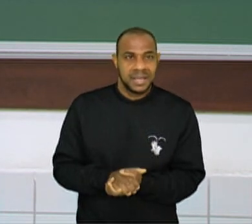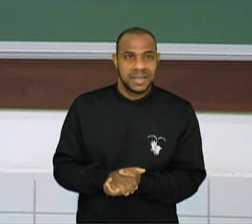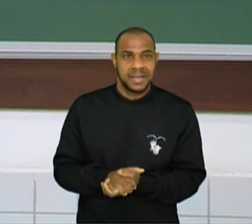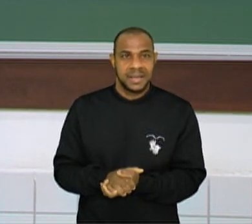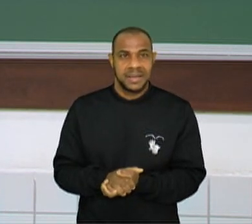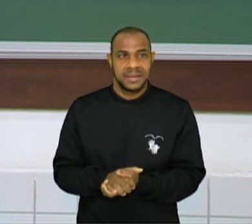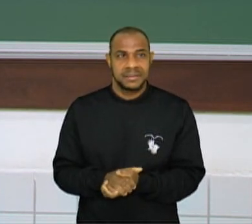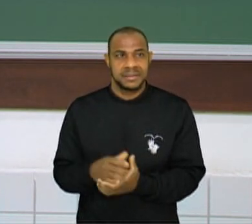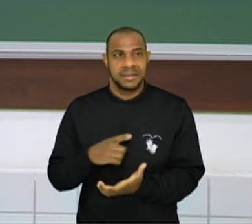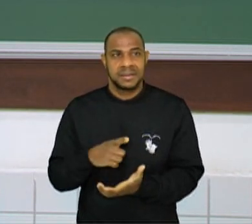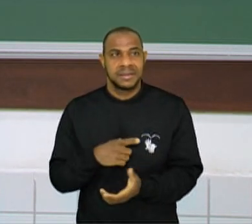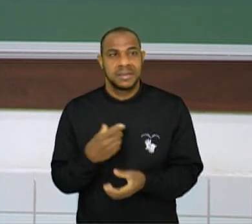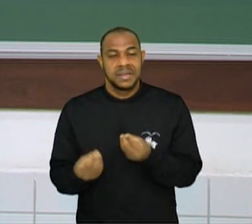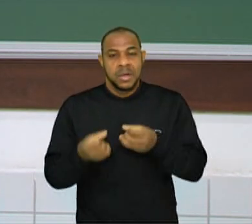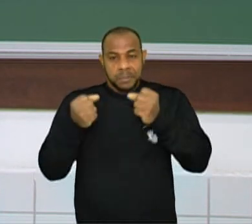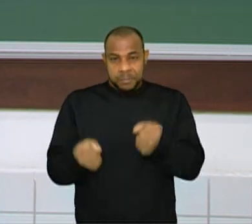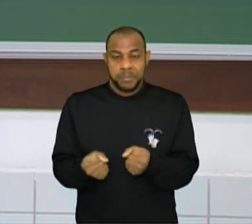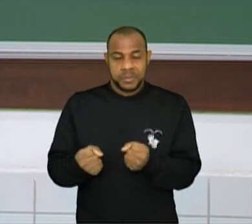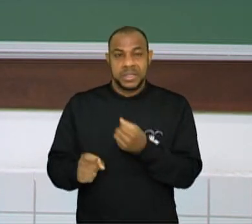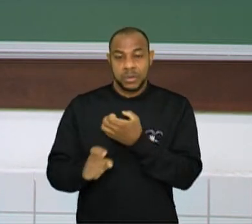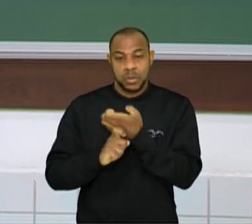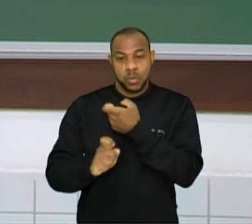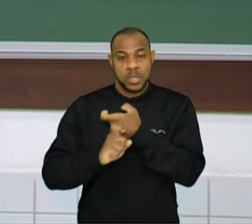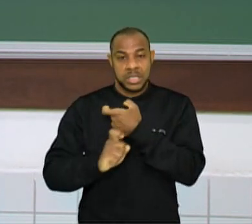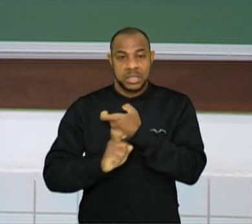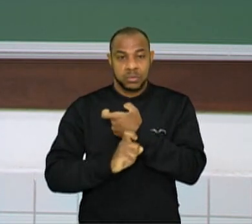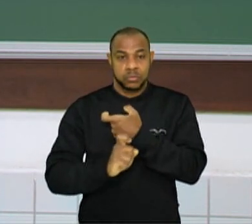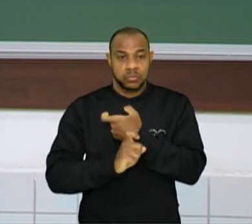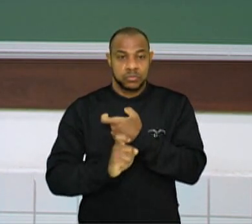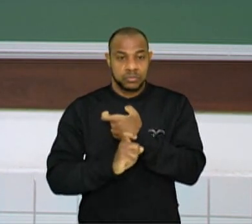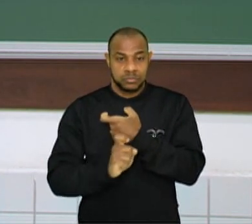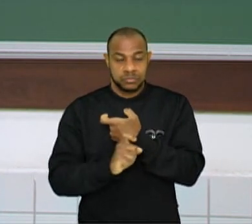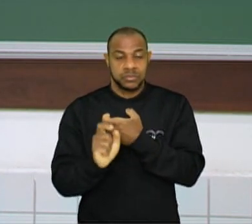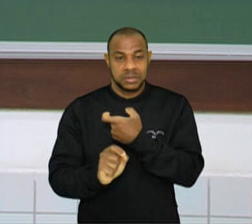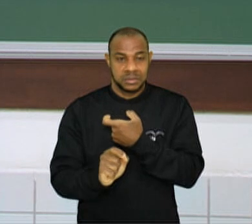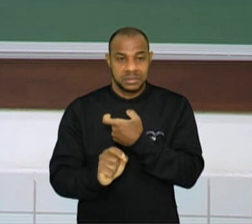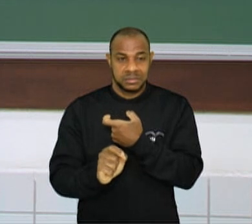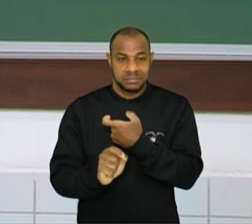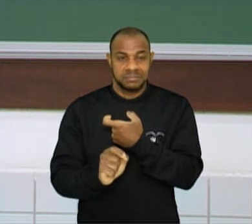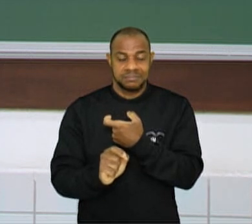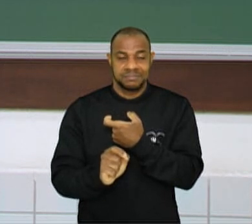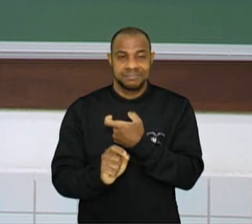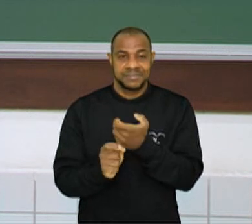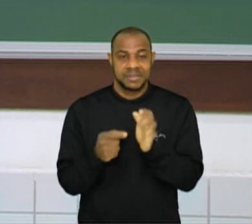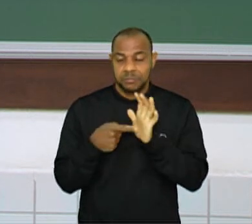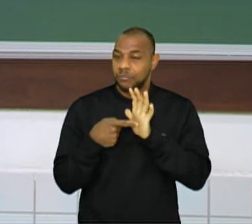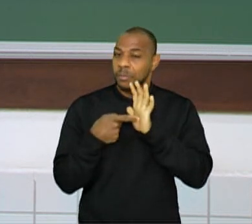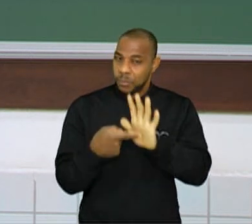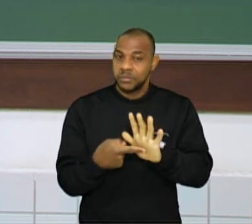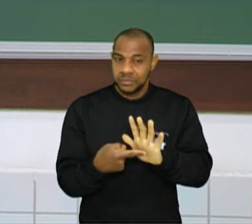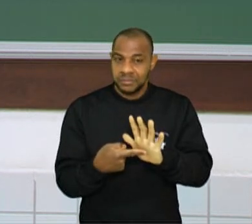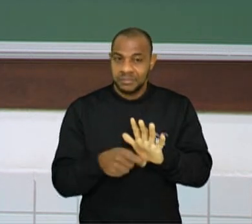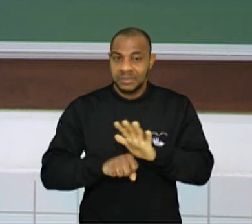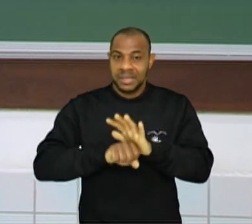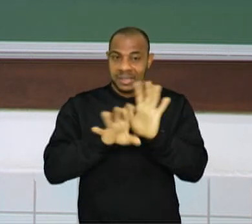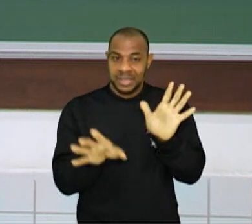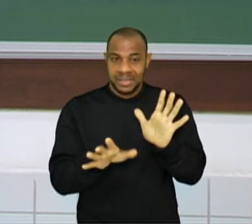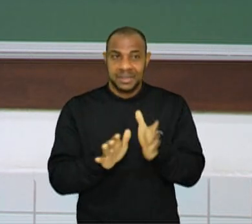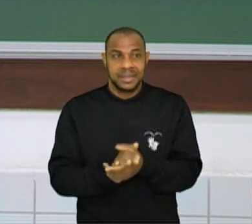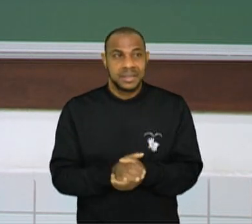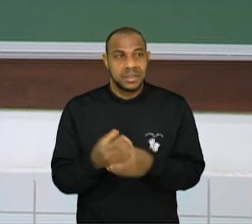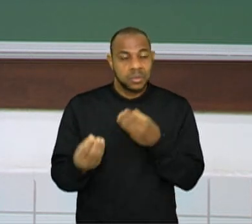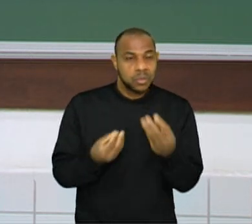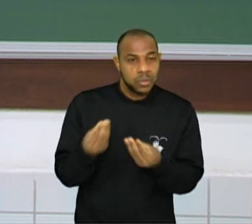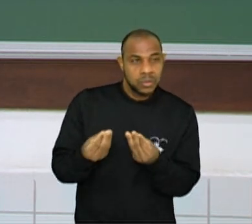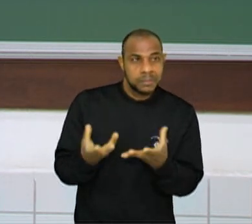estava sendo dispensado, então o Poder Executivo estava de pé, o governo ainda estava constituído. Isso foi explicitado nessa sessão. Mais uma